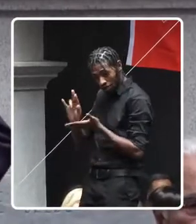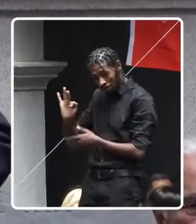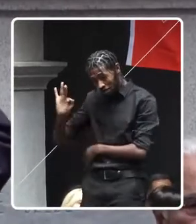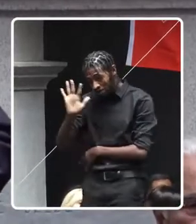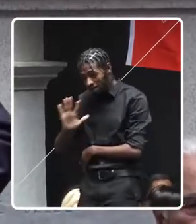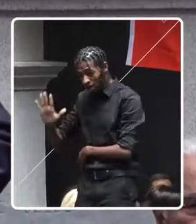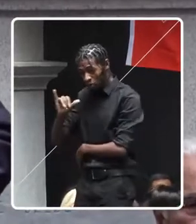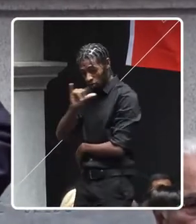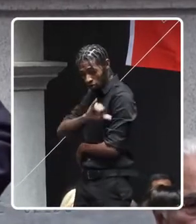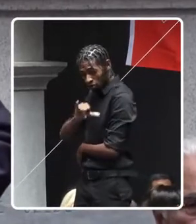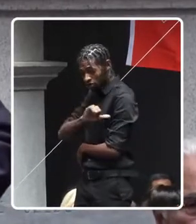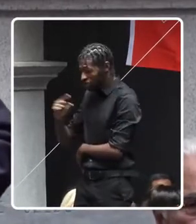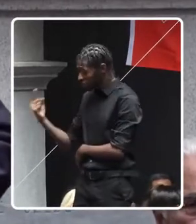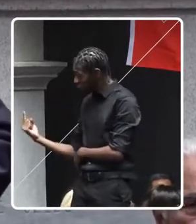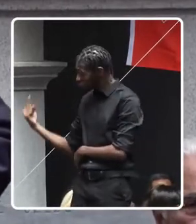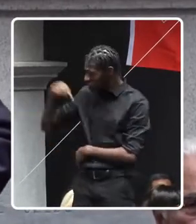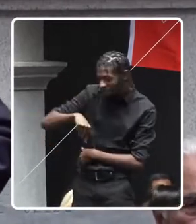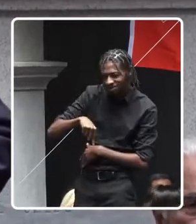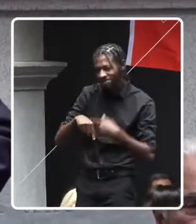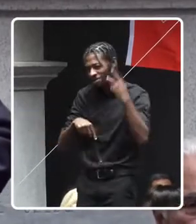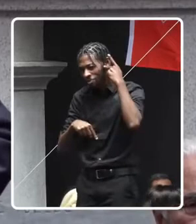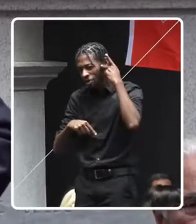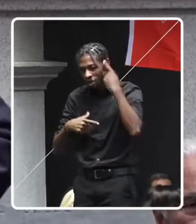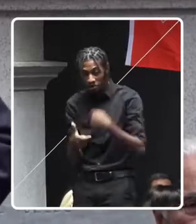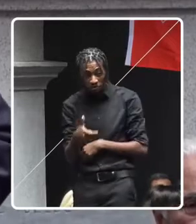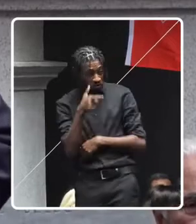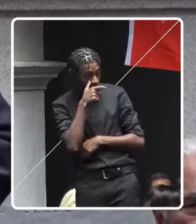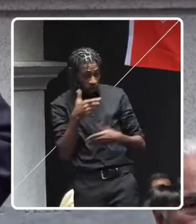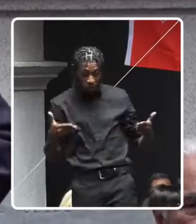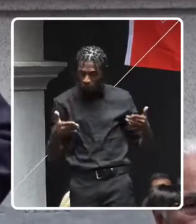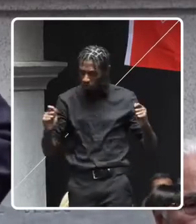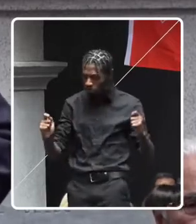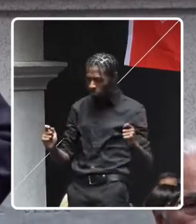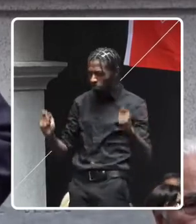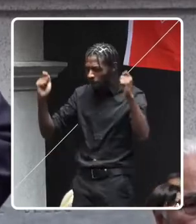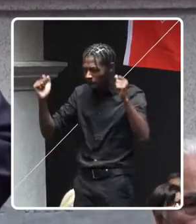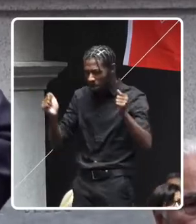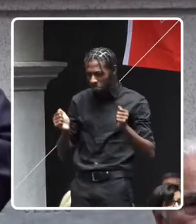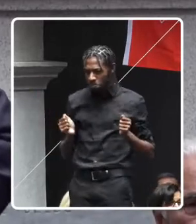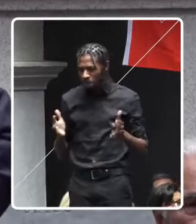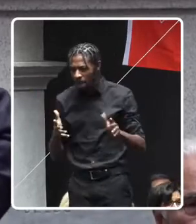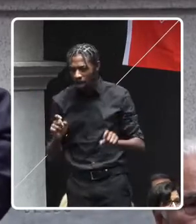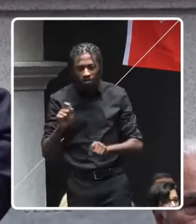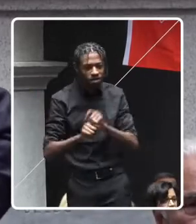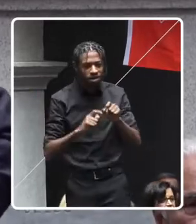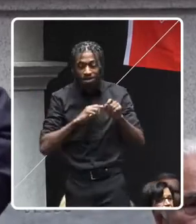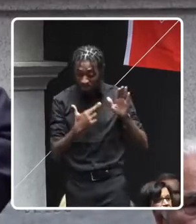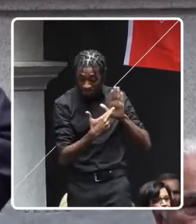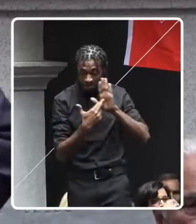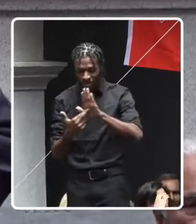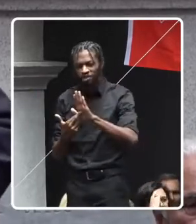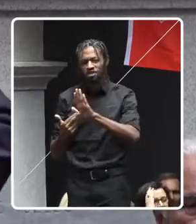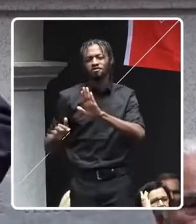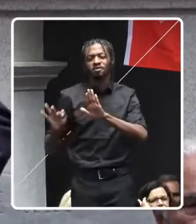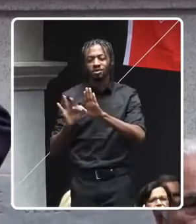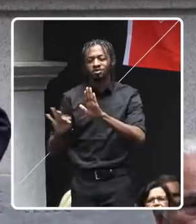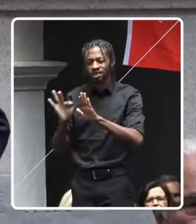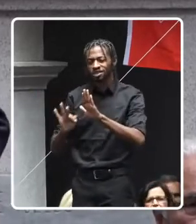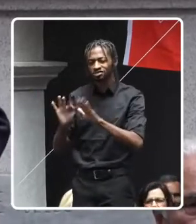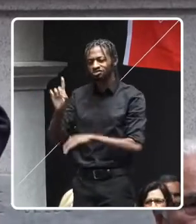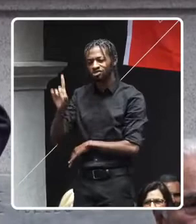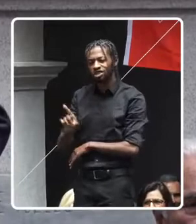veio a São Paulo especialmente para assistir o ato representando a Faculdade de Direito da Universidade Federal do Rio de